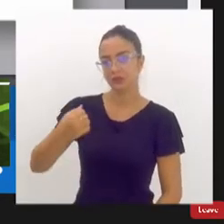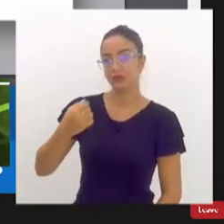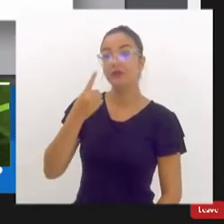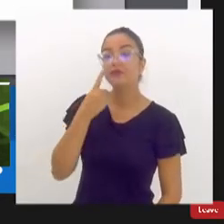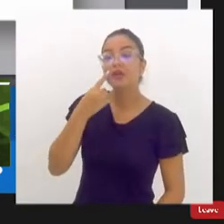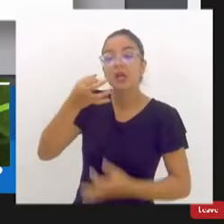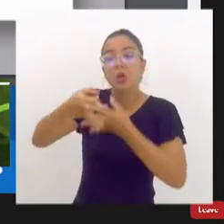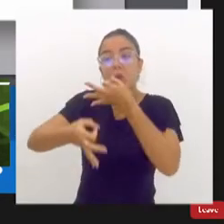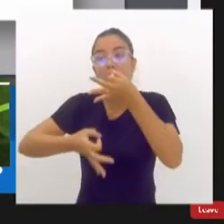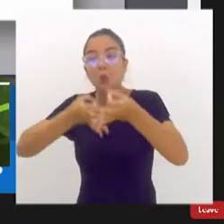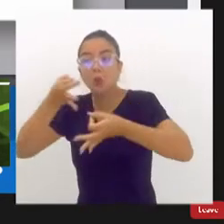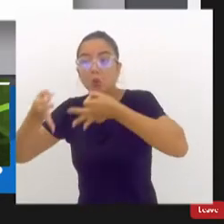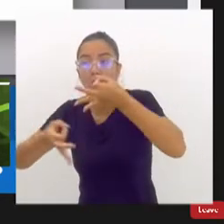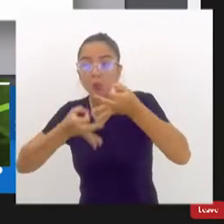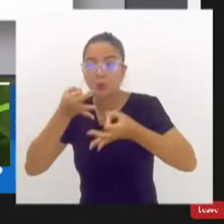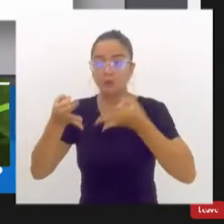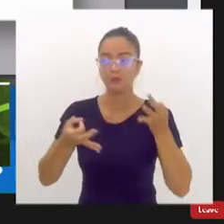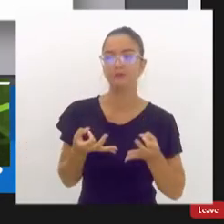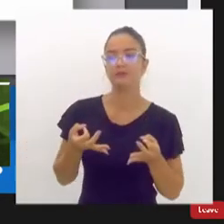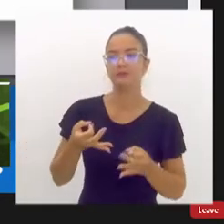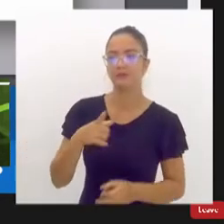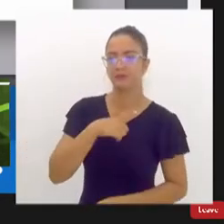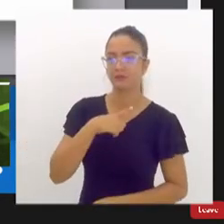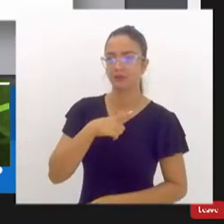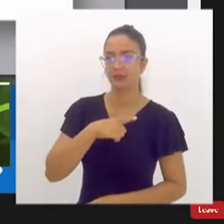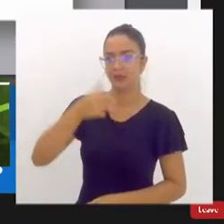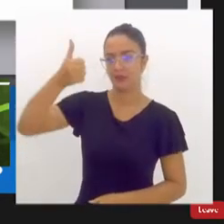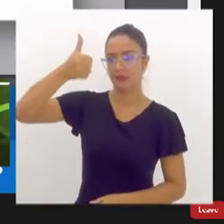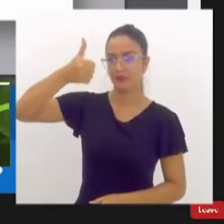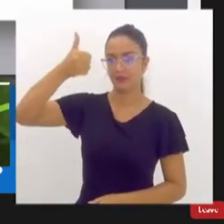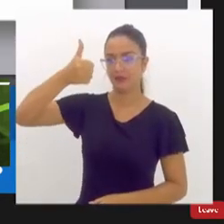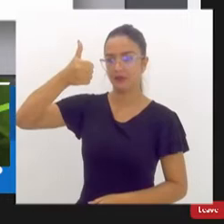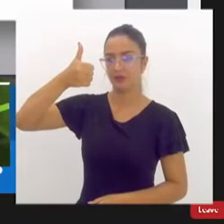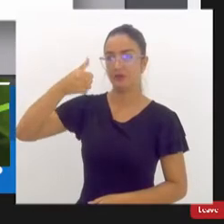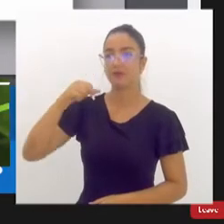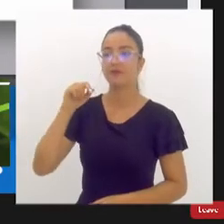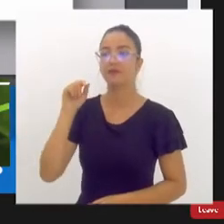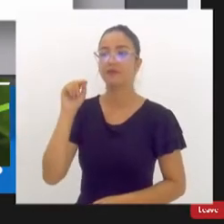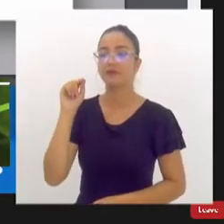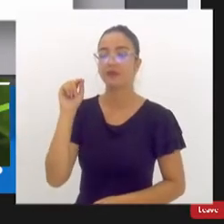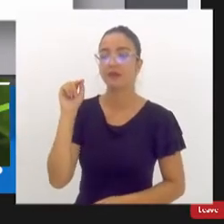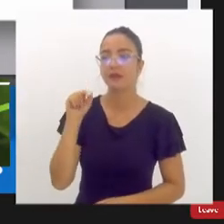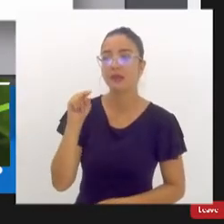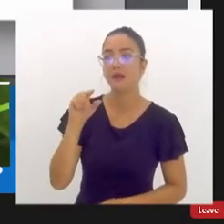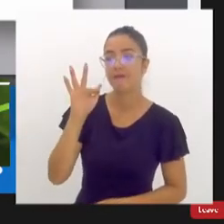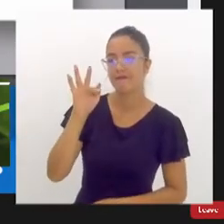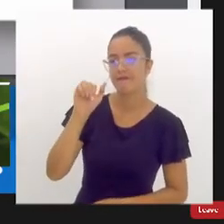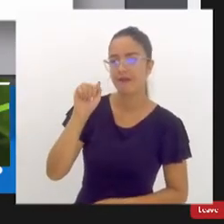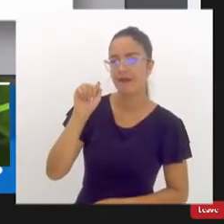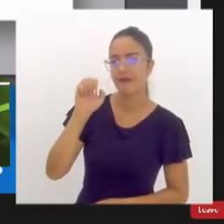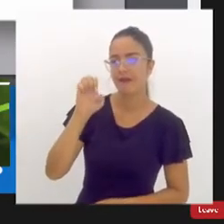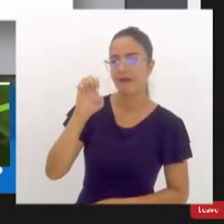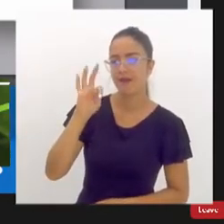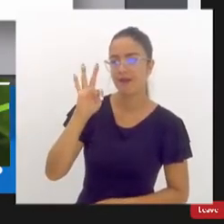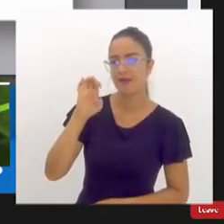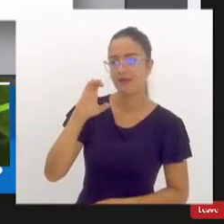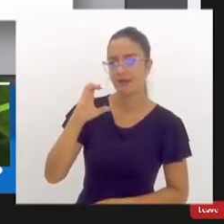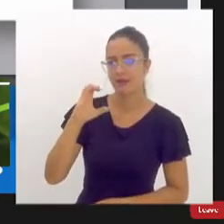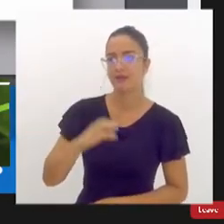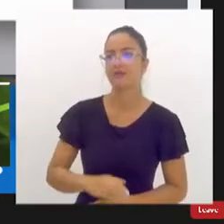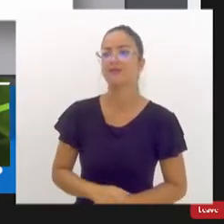pareceres normativos, né? O primeiro parecer normativo é oriundo de uma consulta da FAETEC, e ele